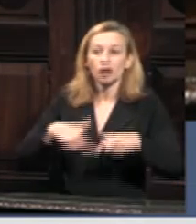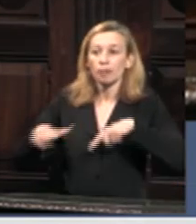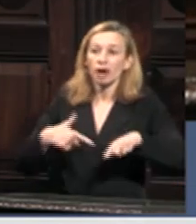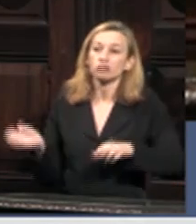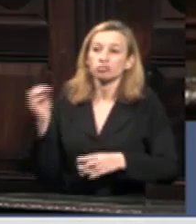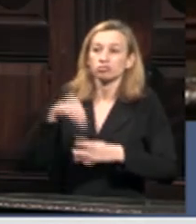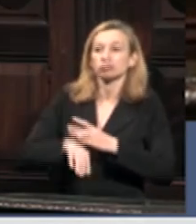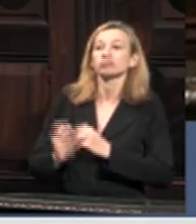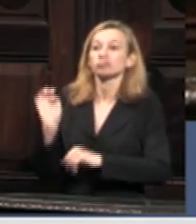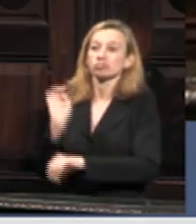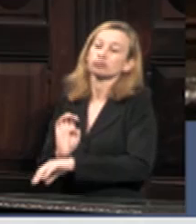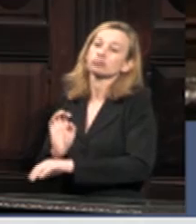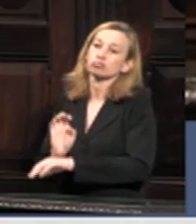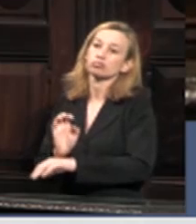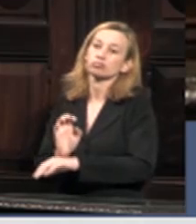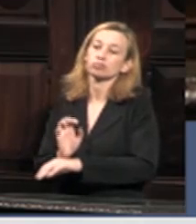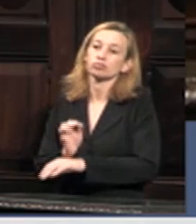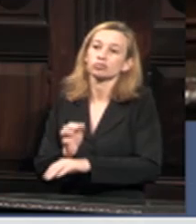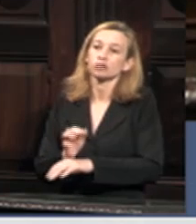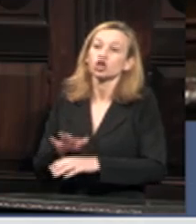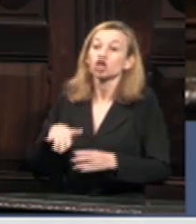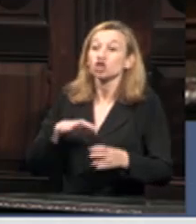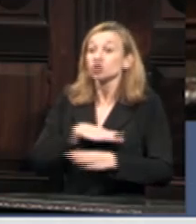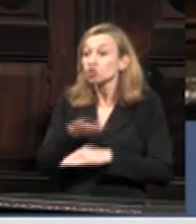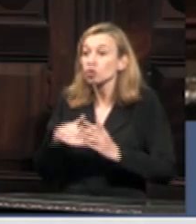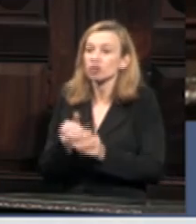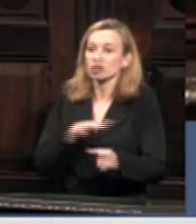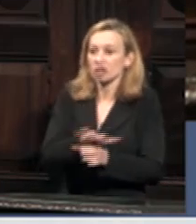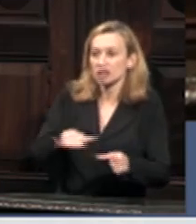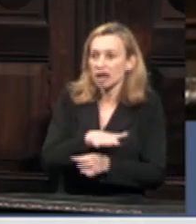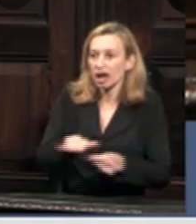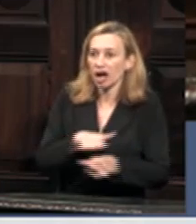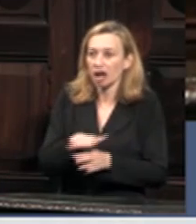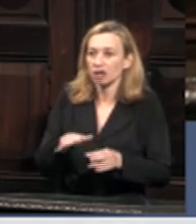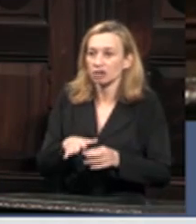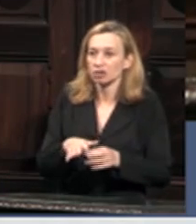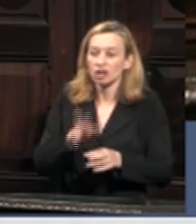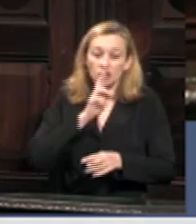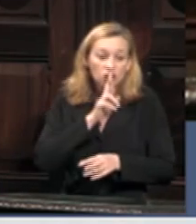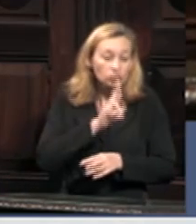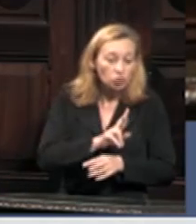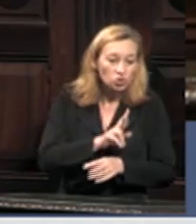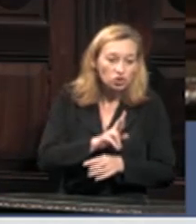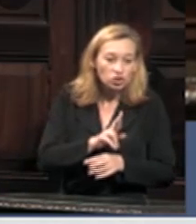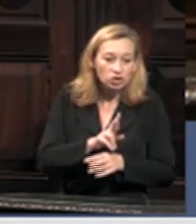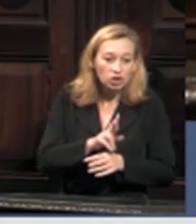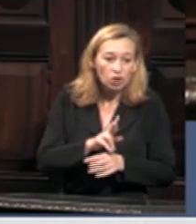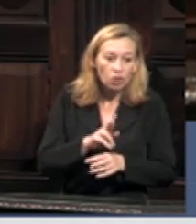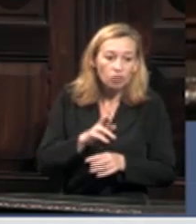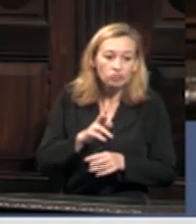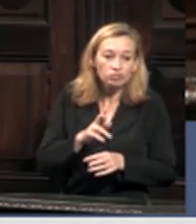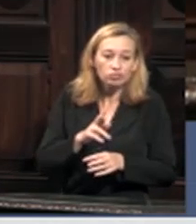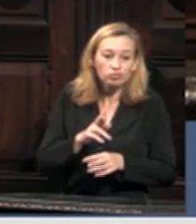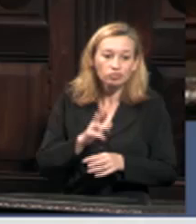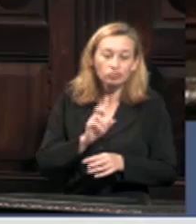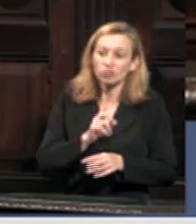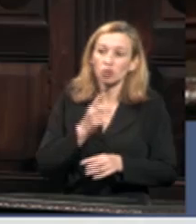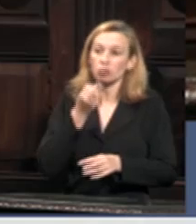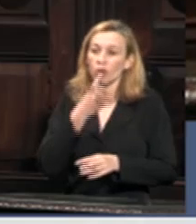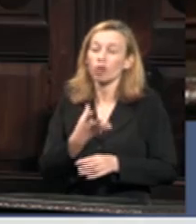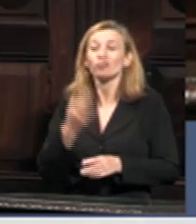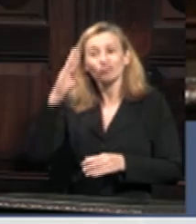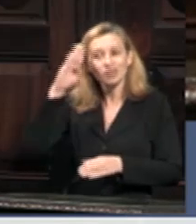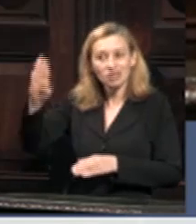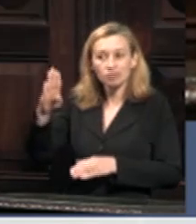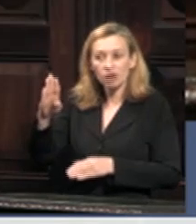Janeiro. E em todas as áreas, com resultados cruéis e perversos para a nossa população,